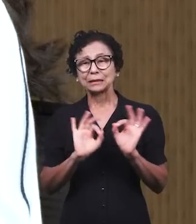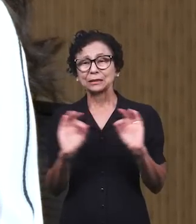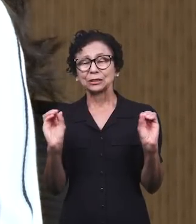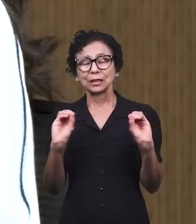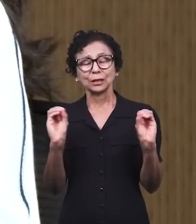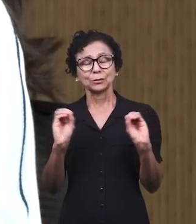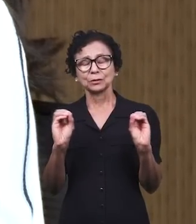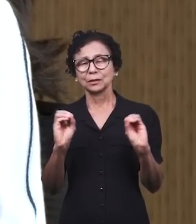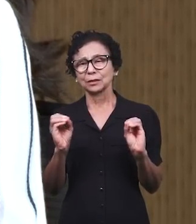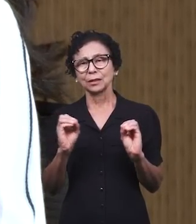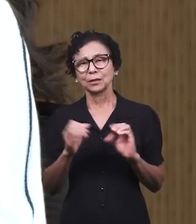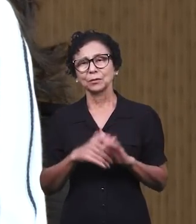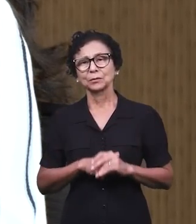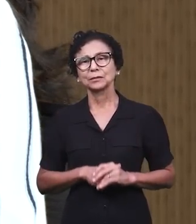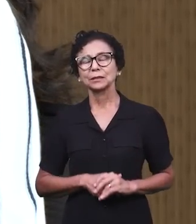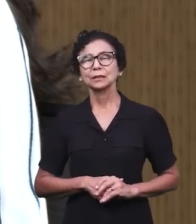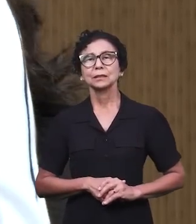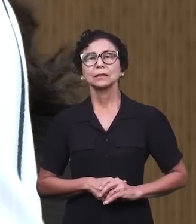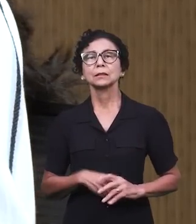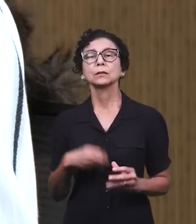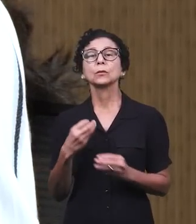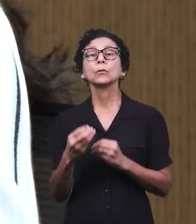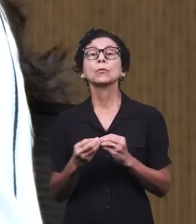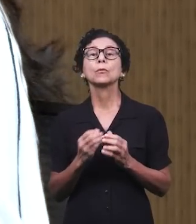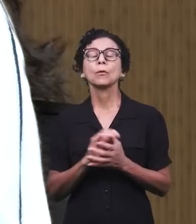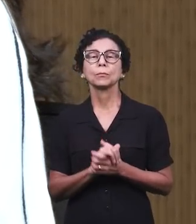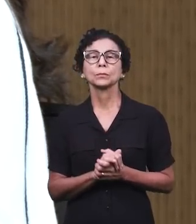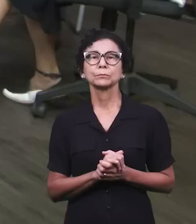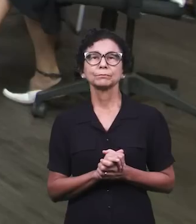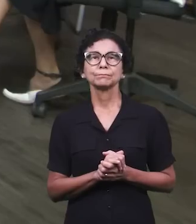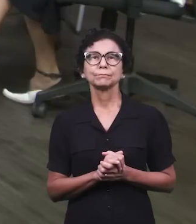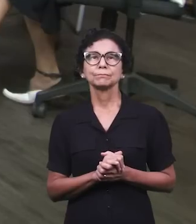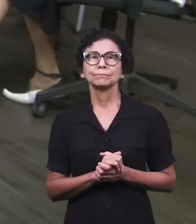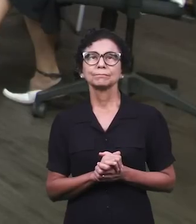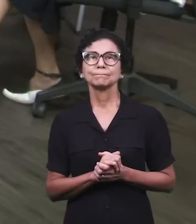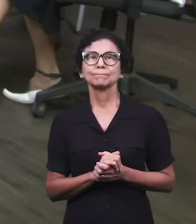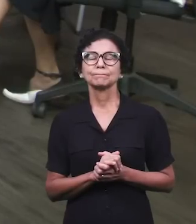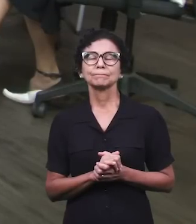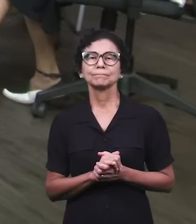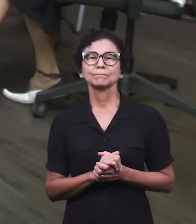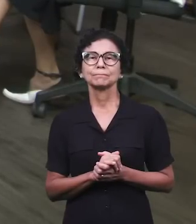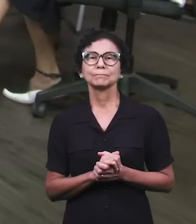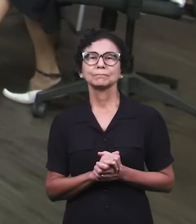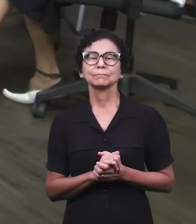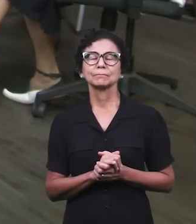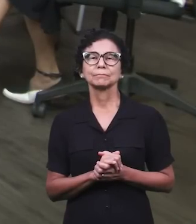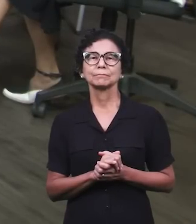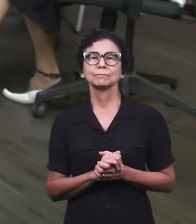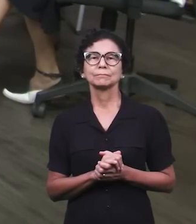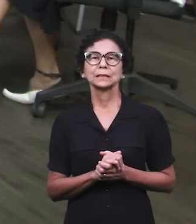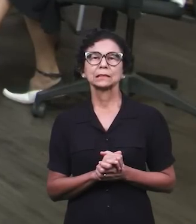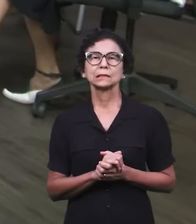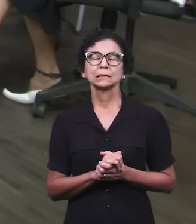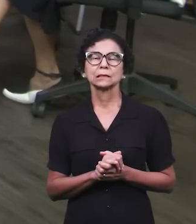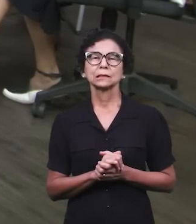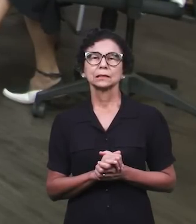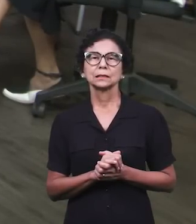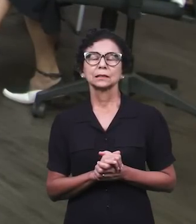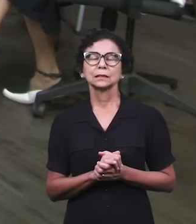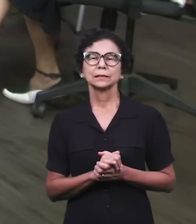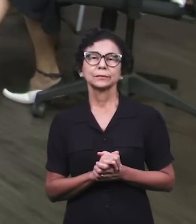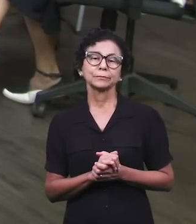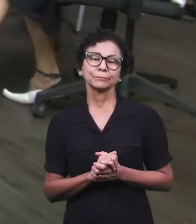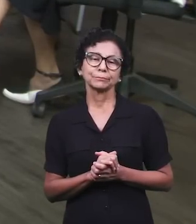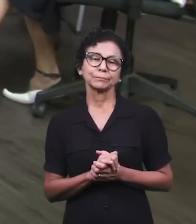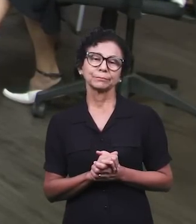esse conhecimento antes de assistir. Como sair disso? Bem, há diversas possibilidades, né? A